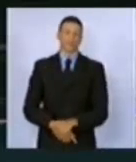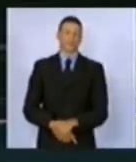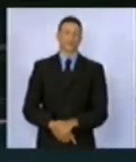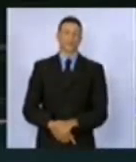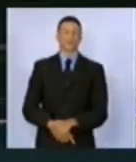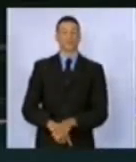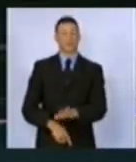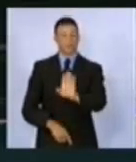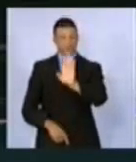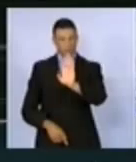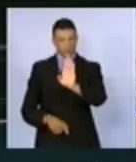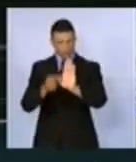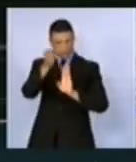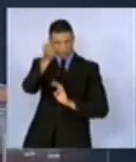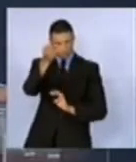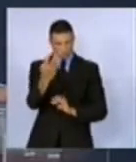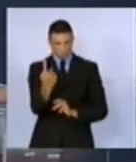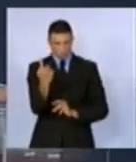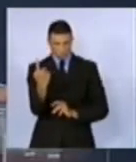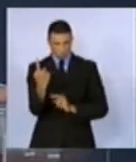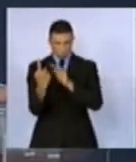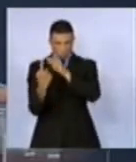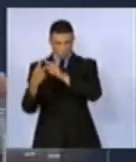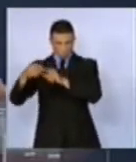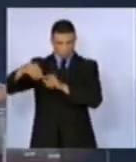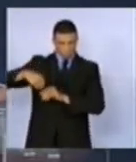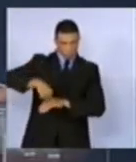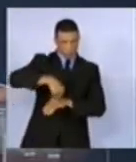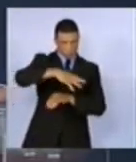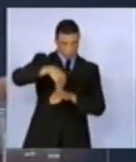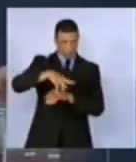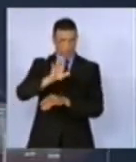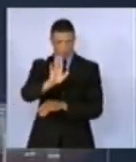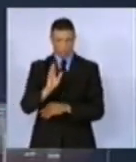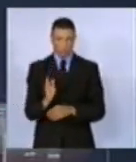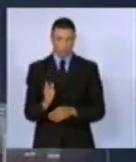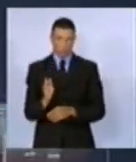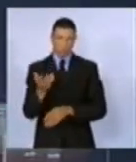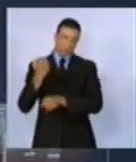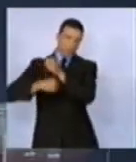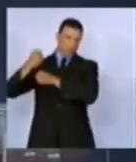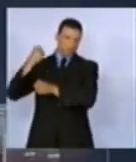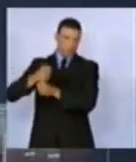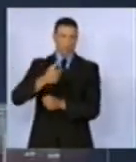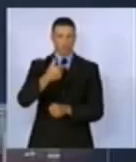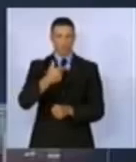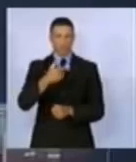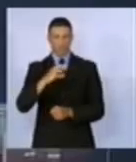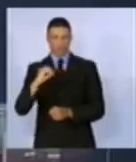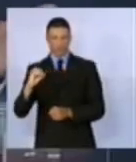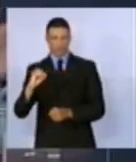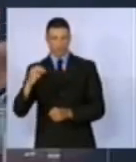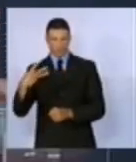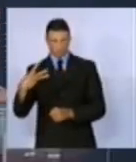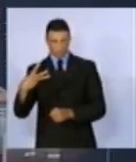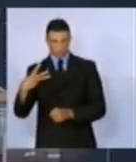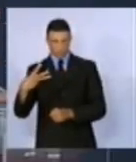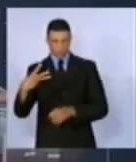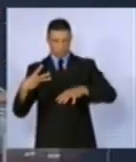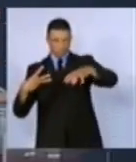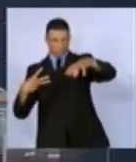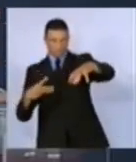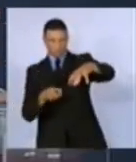citar só um dado eh eh em 2000 desculpa em 2000 e três a maior unidade